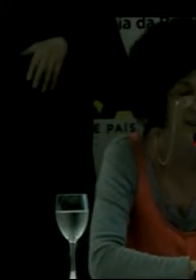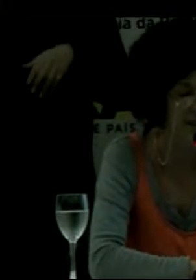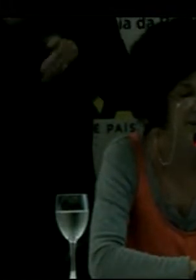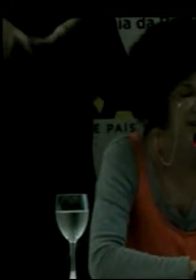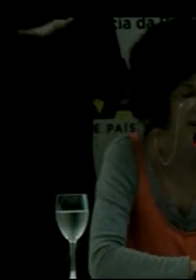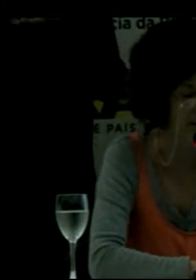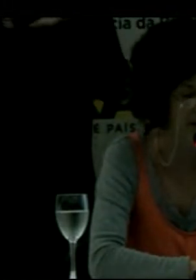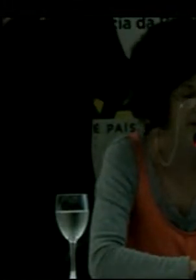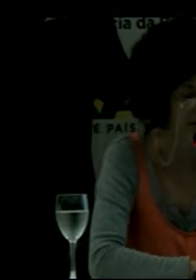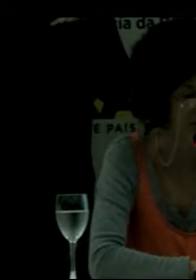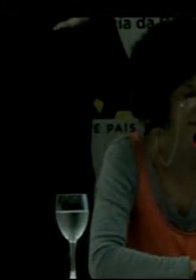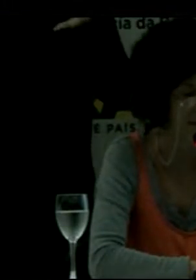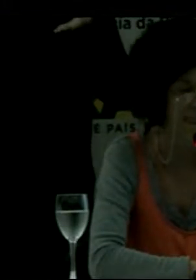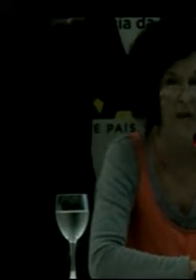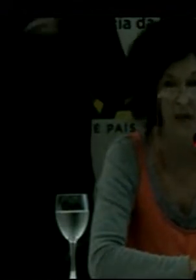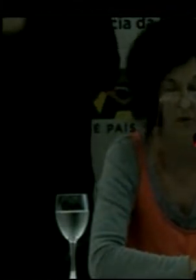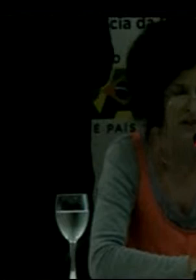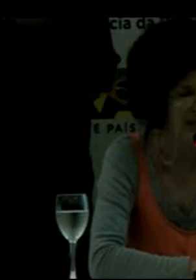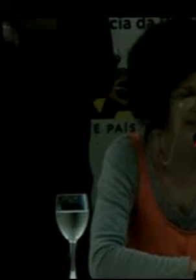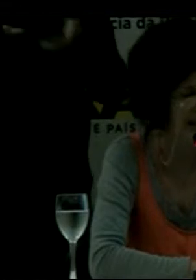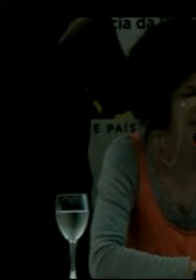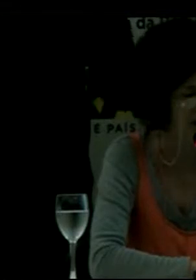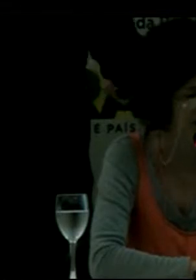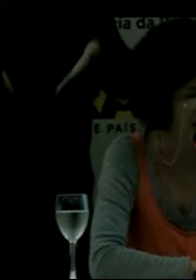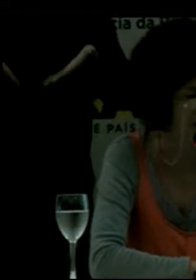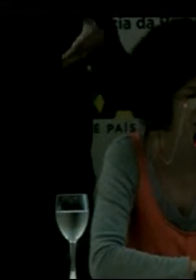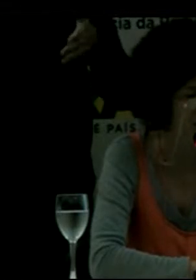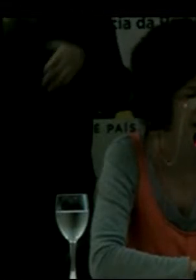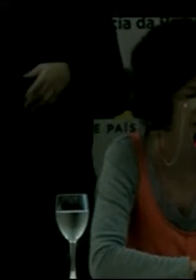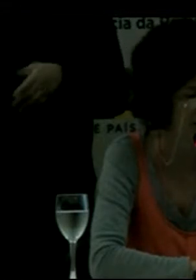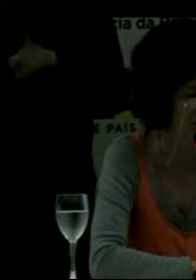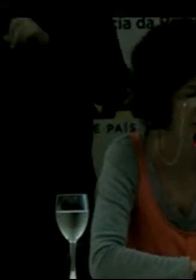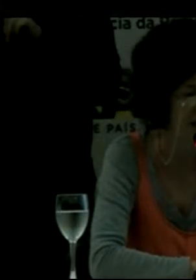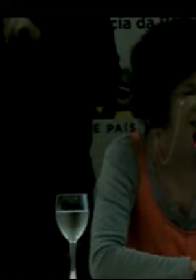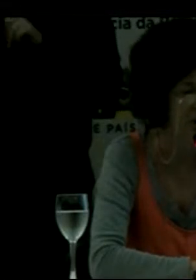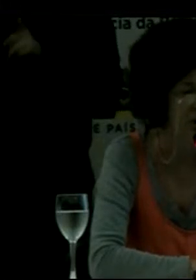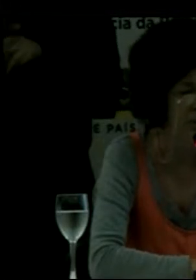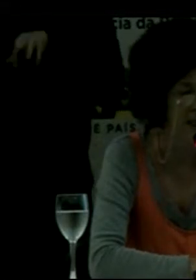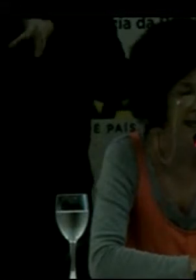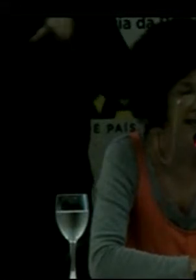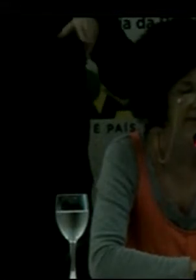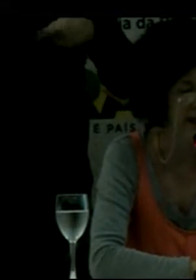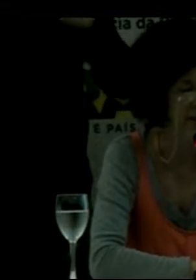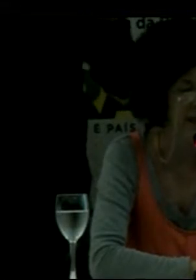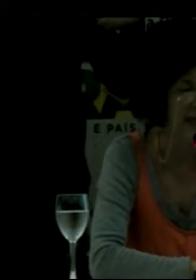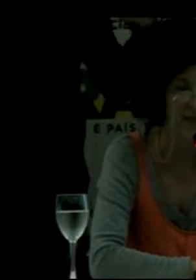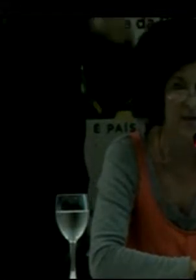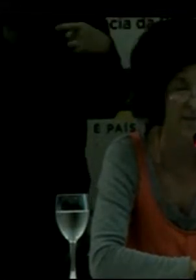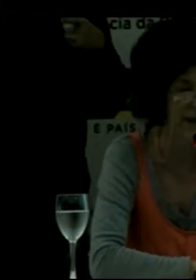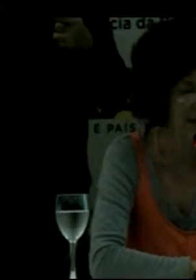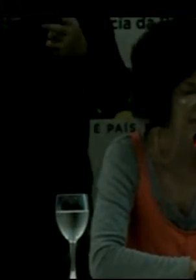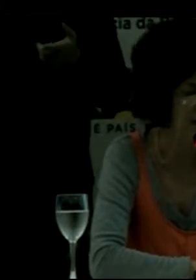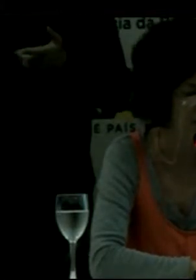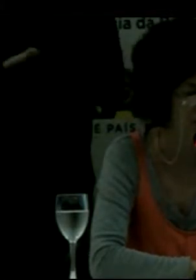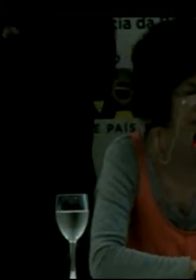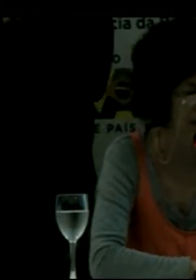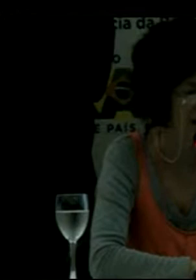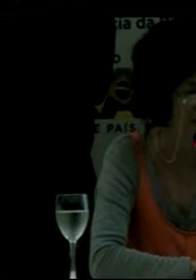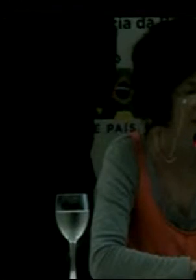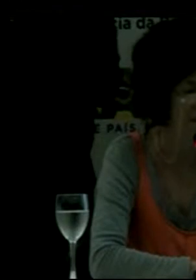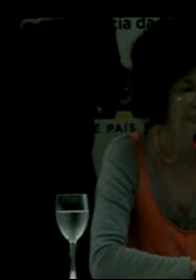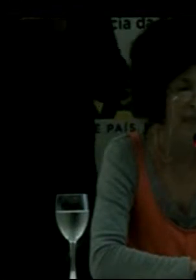diferentes processos participativos, influenciar nas diferentes políticas, superar a fragmentação da